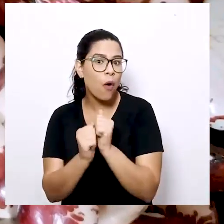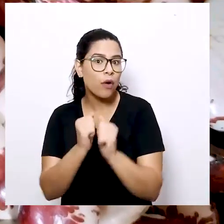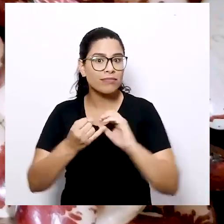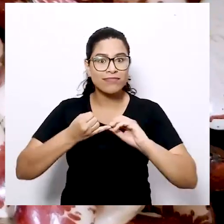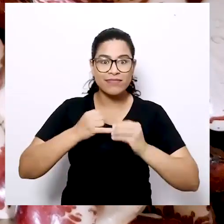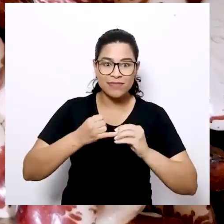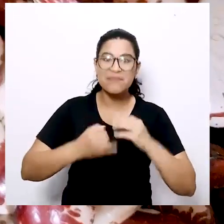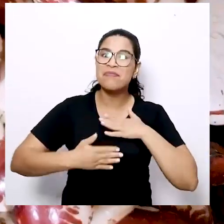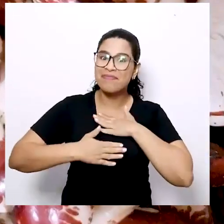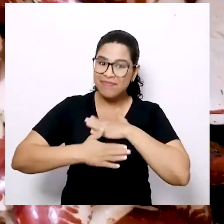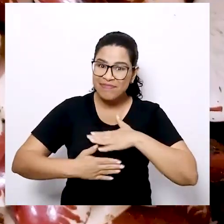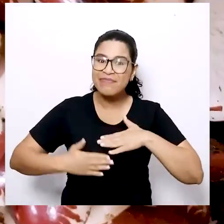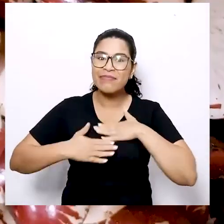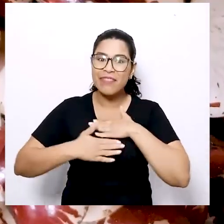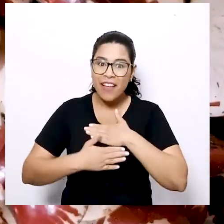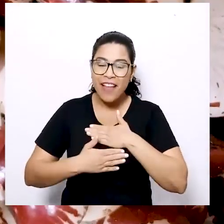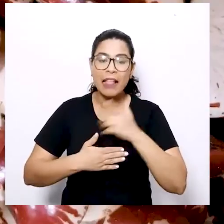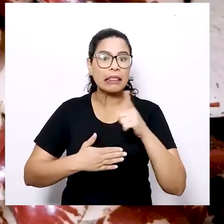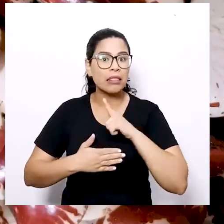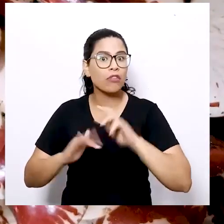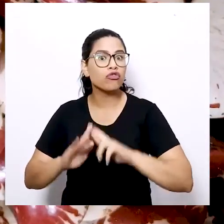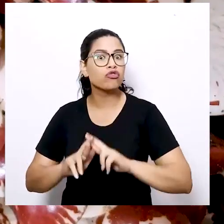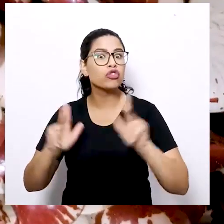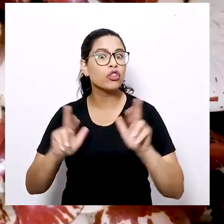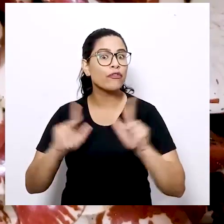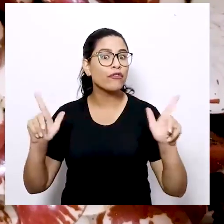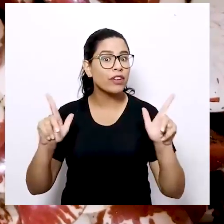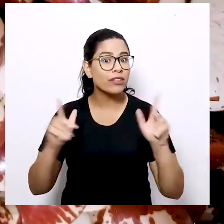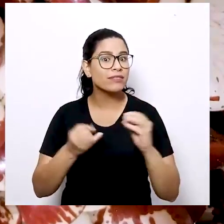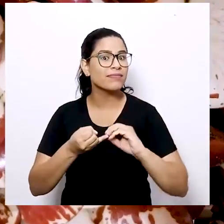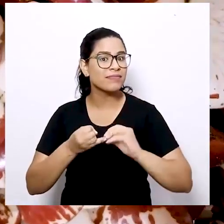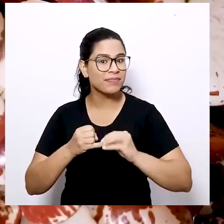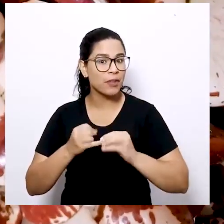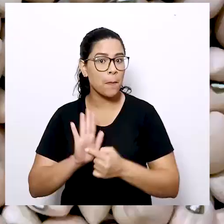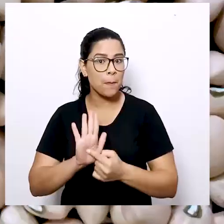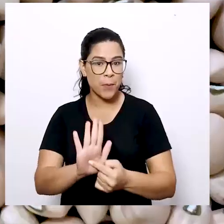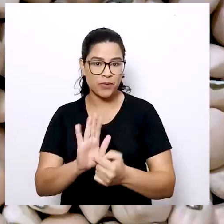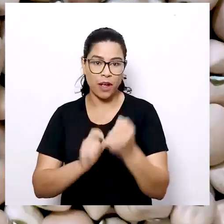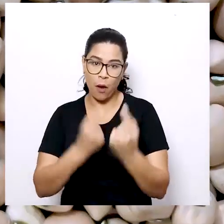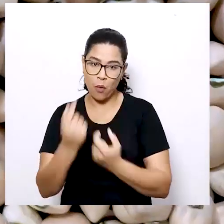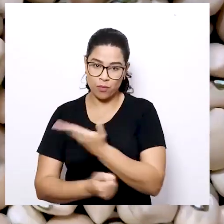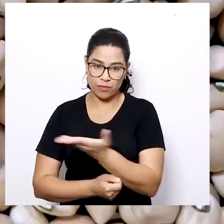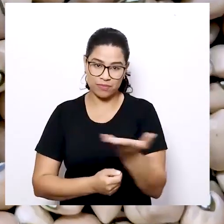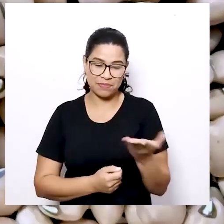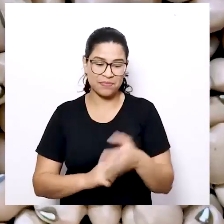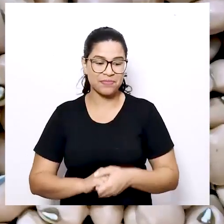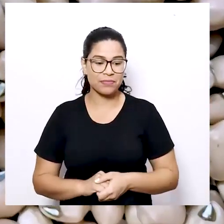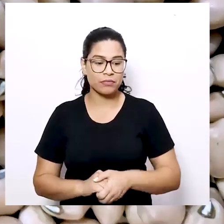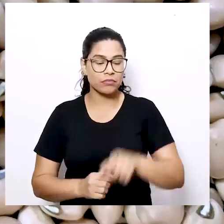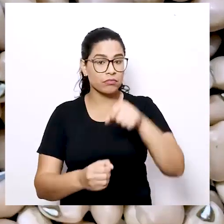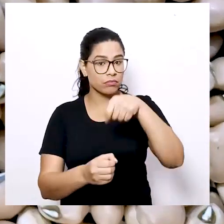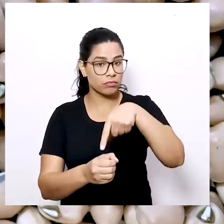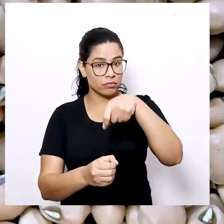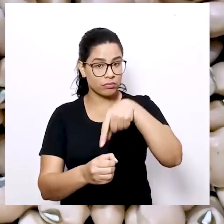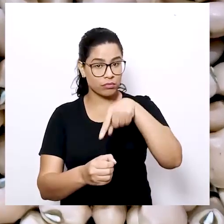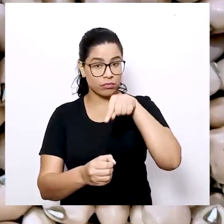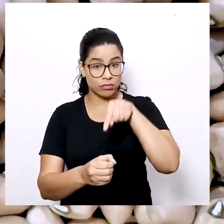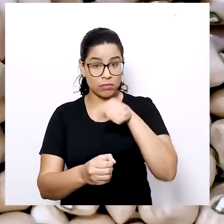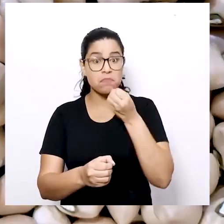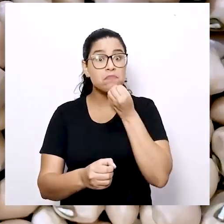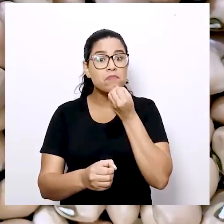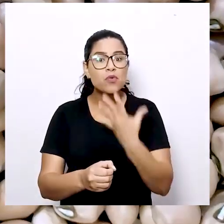feijão, não é mesmo? Existem tantos tipos de feijão. Vou mostrar alguns para vocês. As sementes